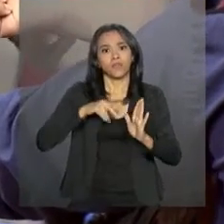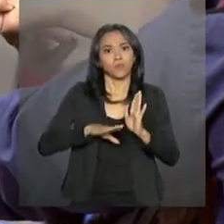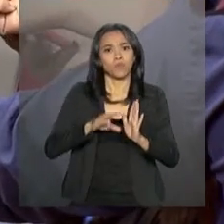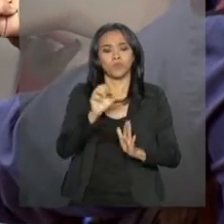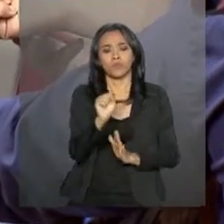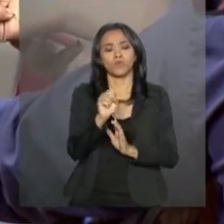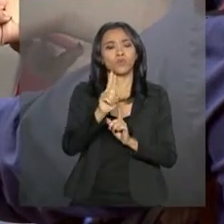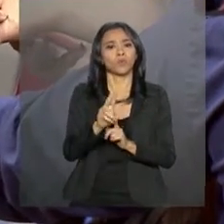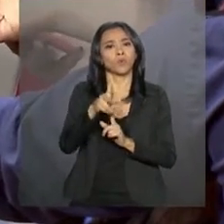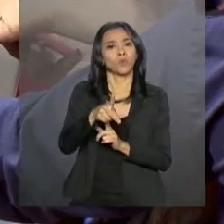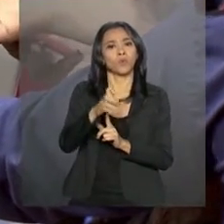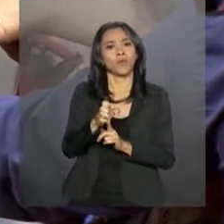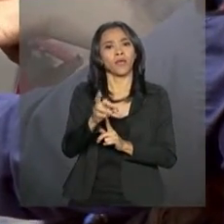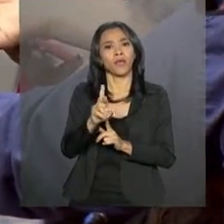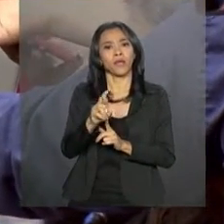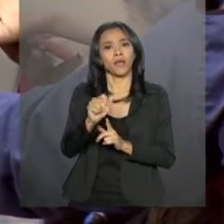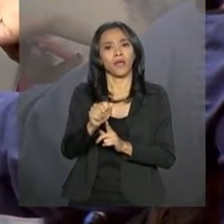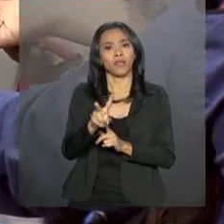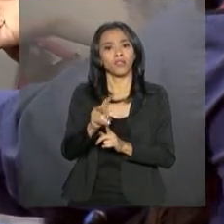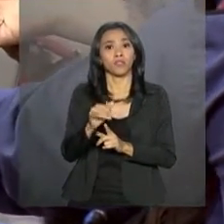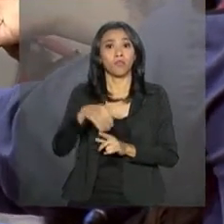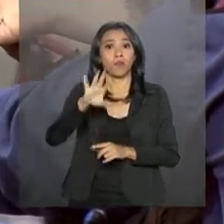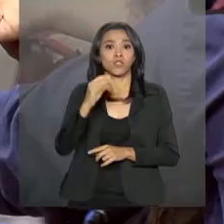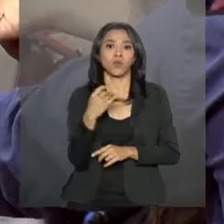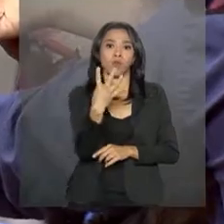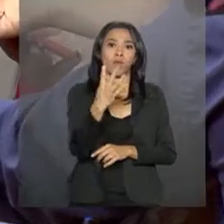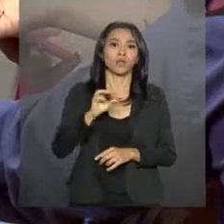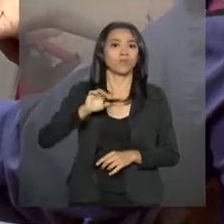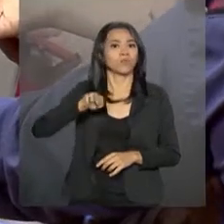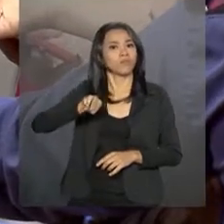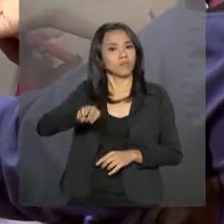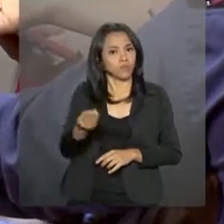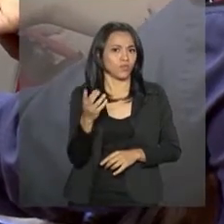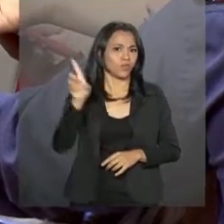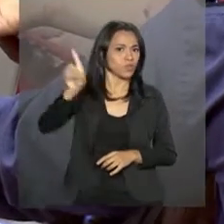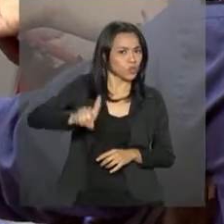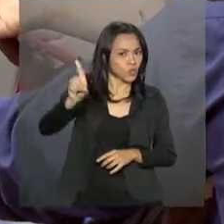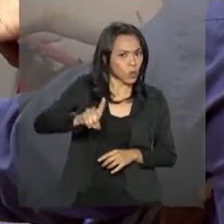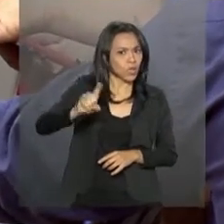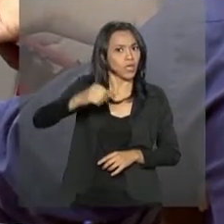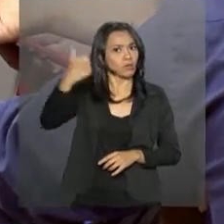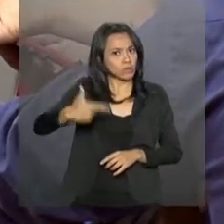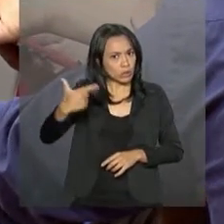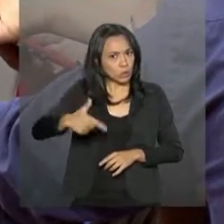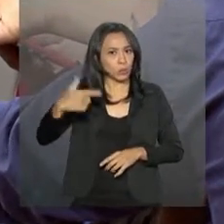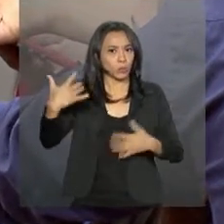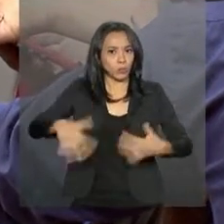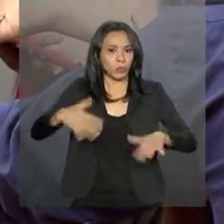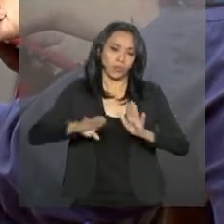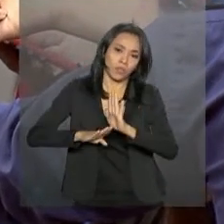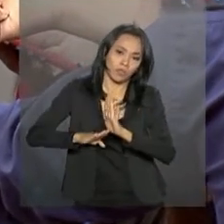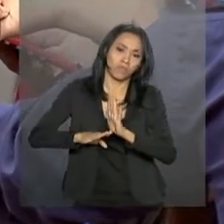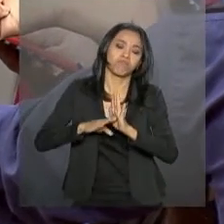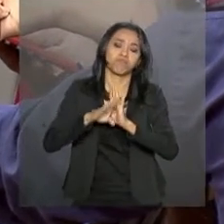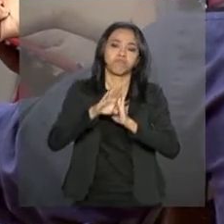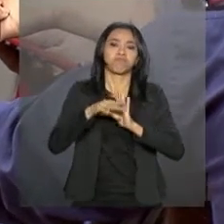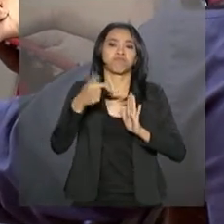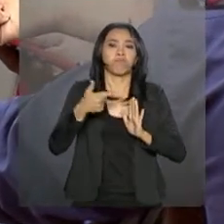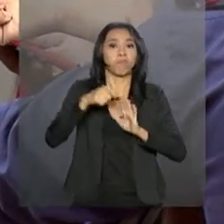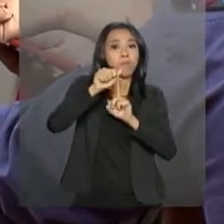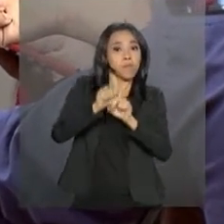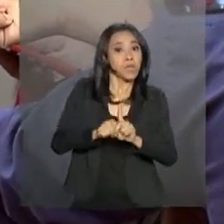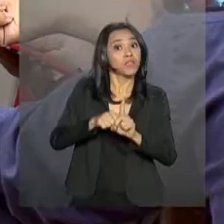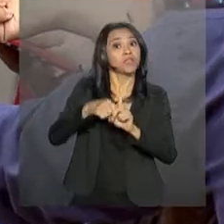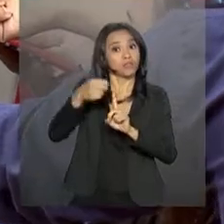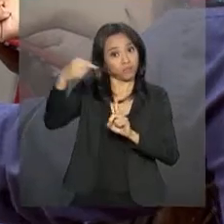de mais de 4 bilhões de dólares que é o segundo maior superávit é da série histórica brasileira para meses de